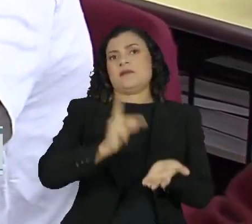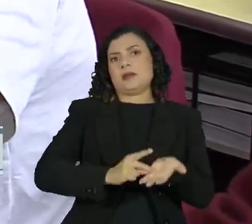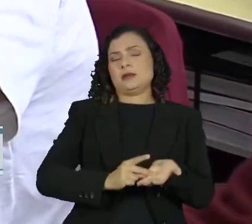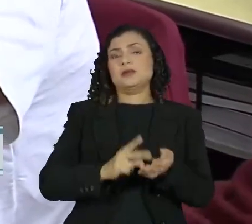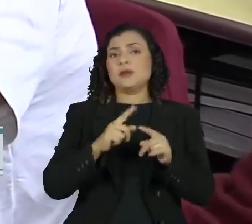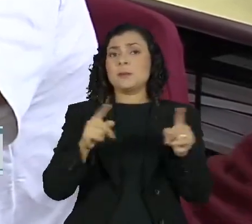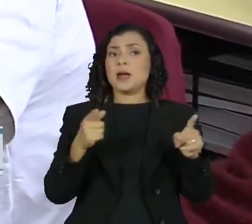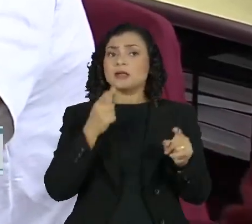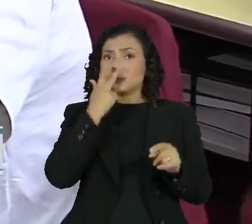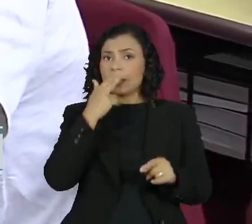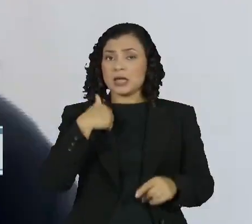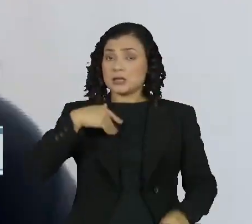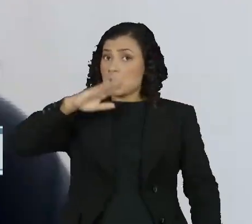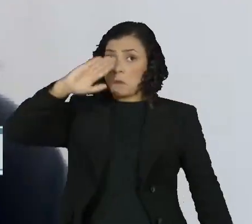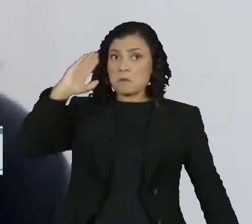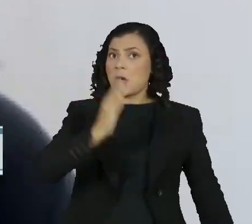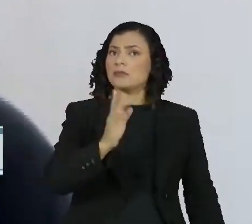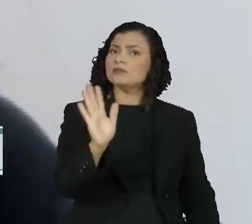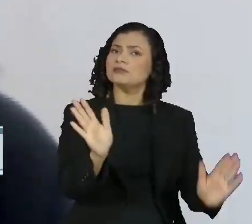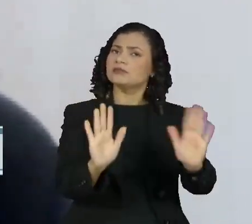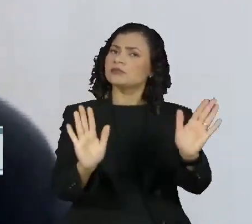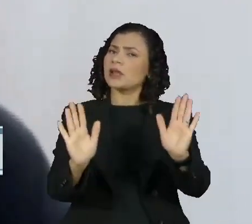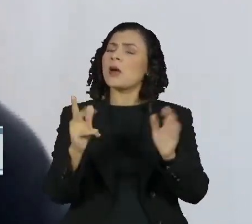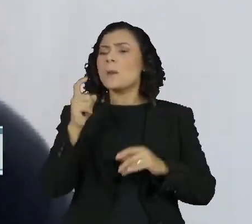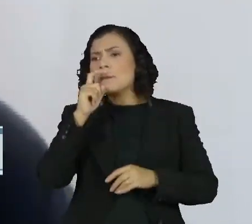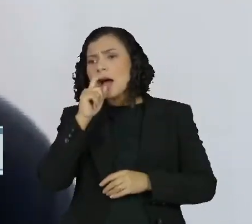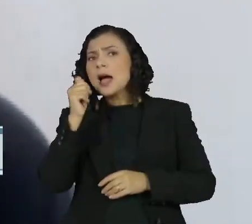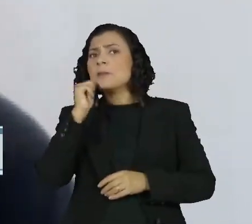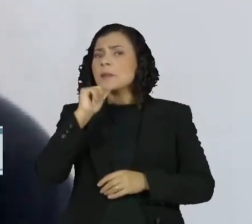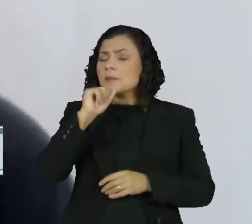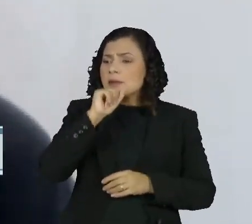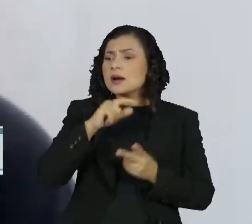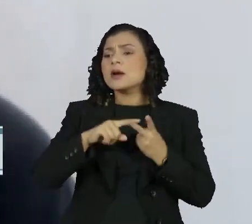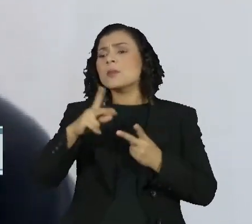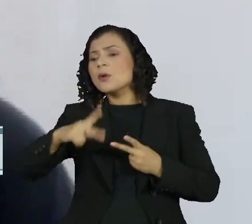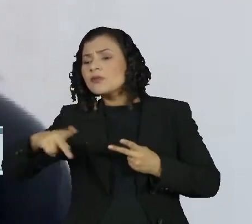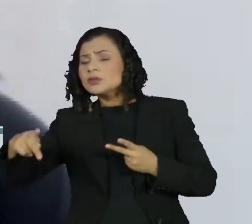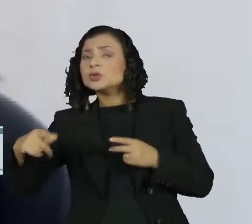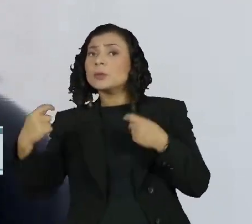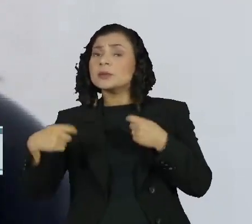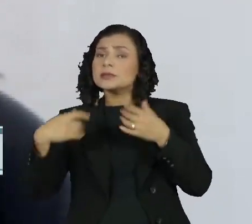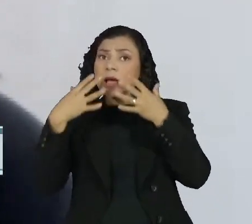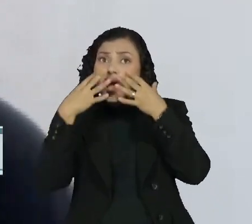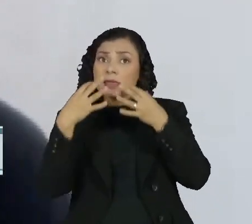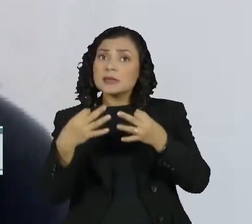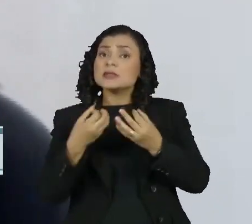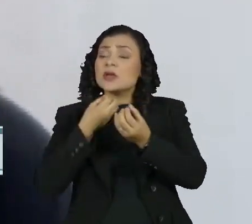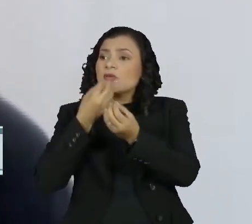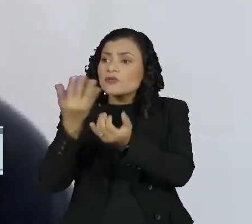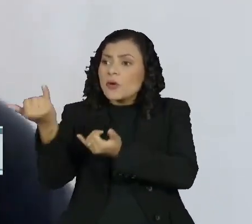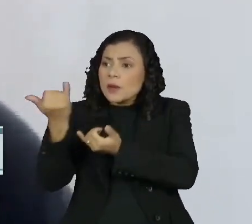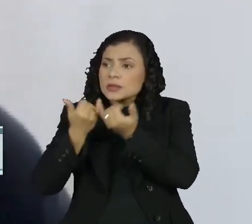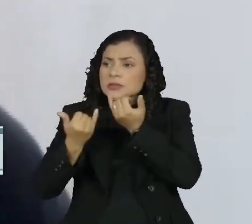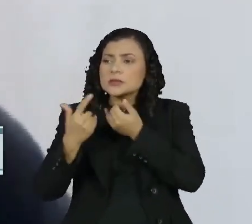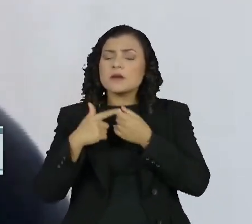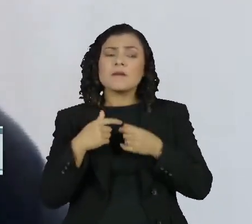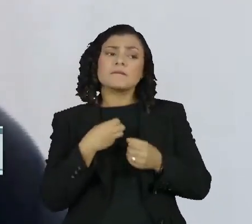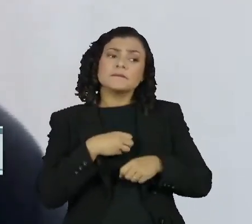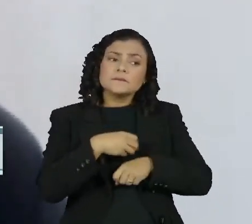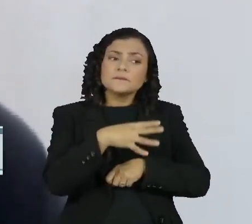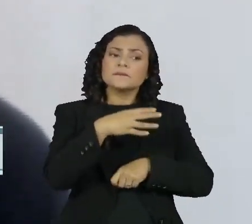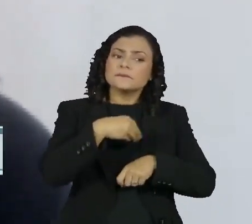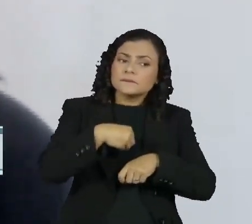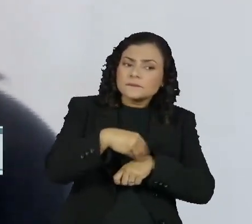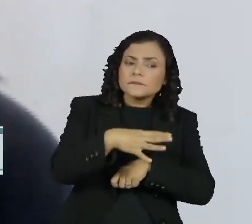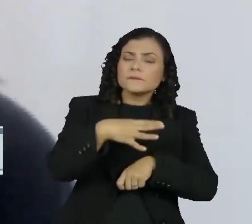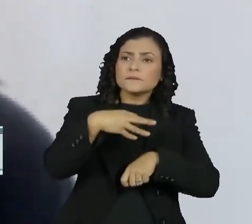de forma nua e crua. O pai, o professor, deve selecionar as informações essenciais para passar para essa criança,